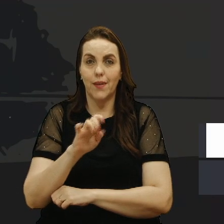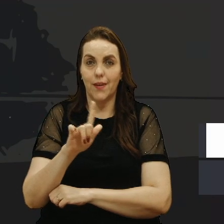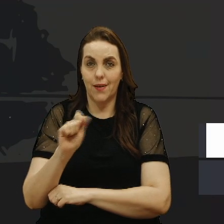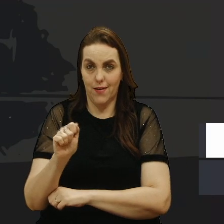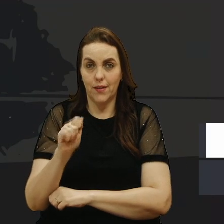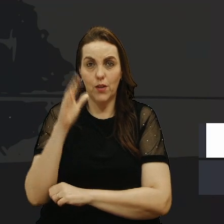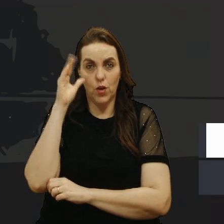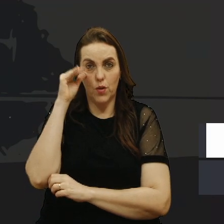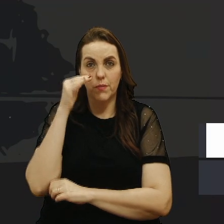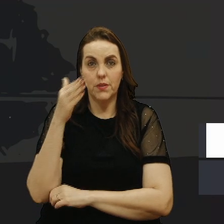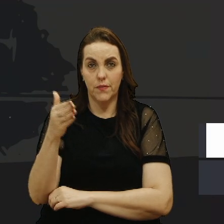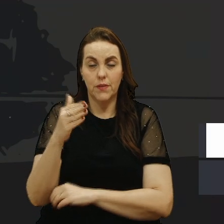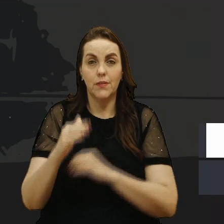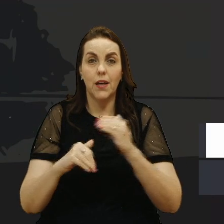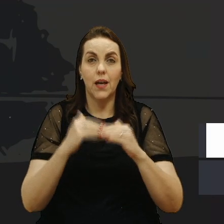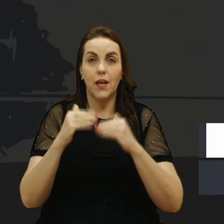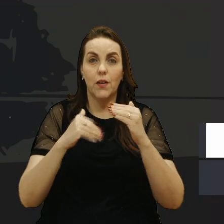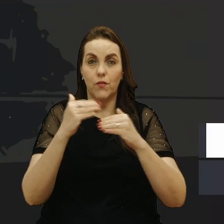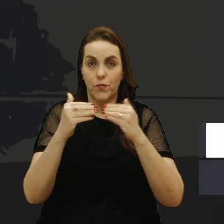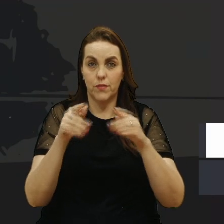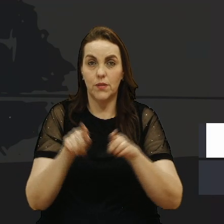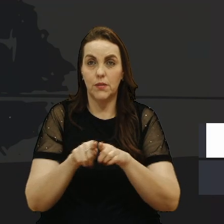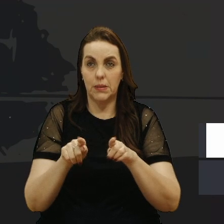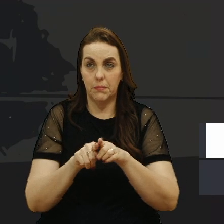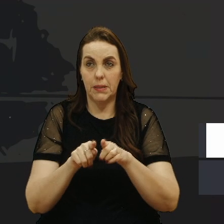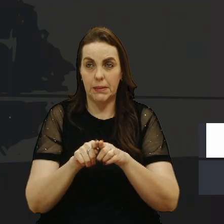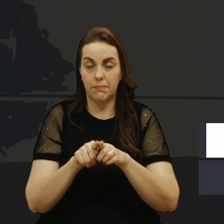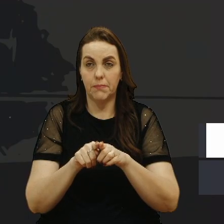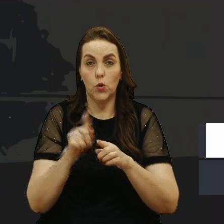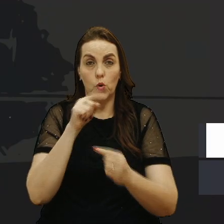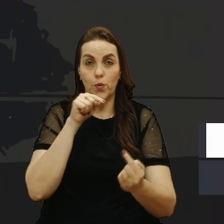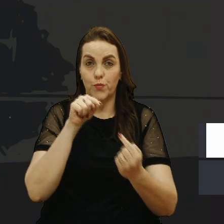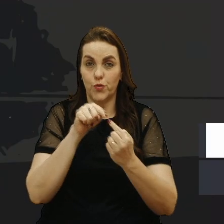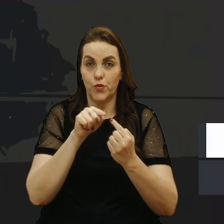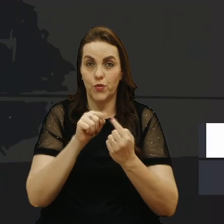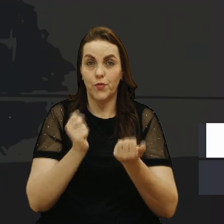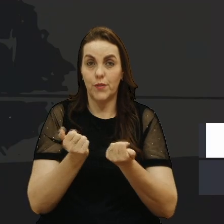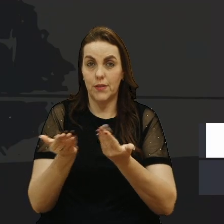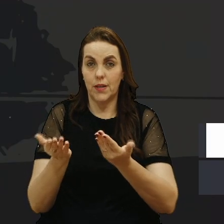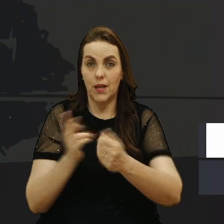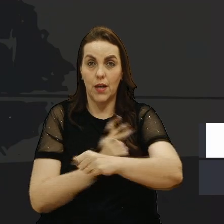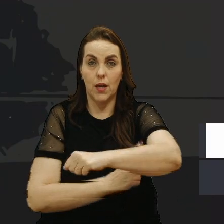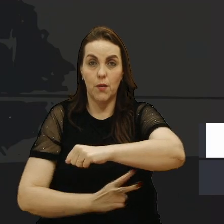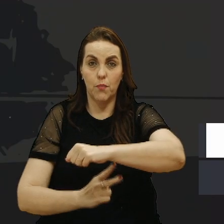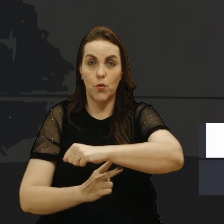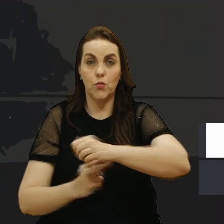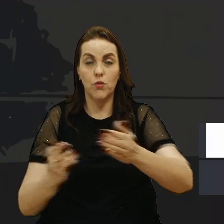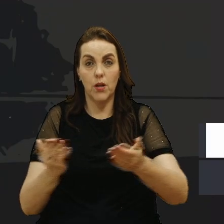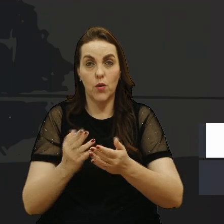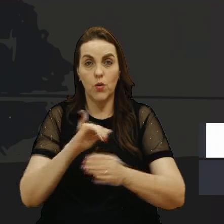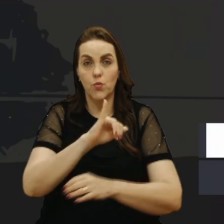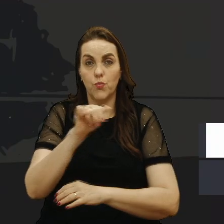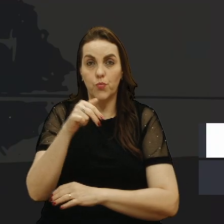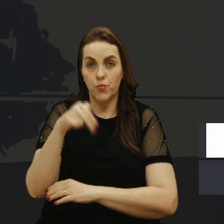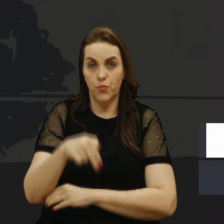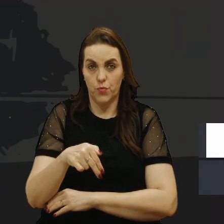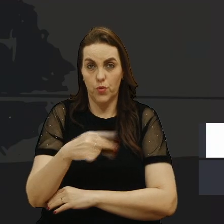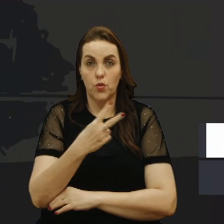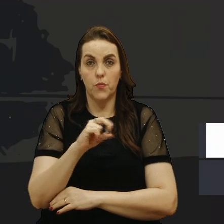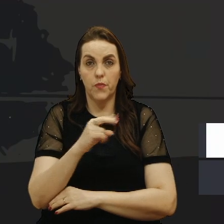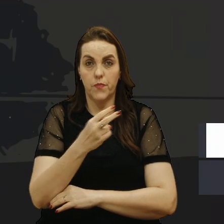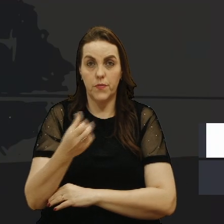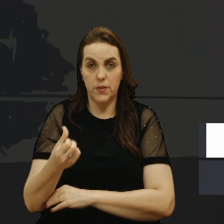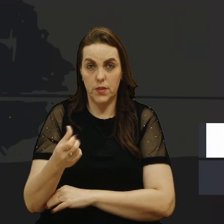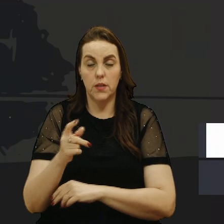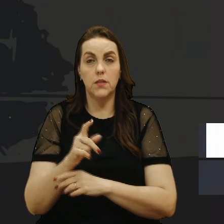observando a evolução dessa ponte. A ideia é que a gente entrega essa ponte agora no mês de junho desse ano. Ela faz parte do contorno de